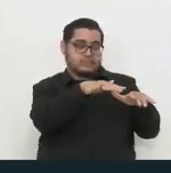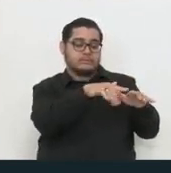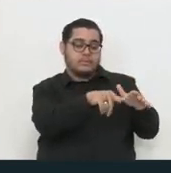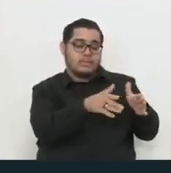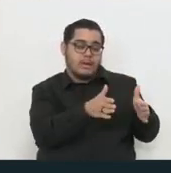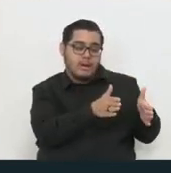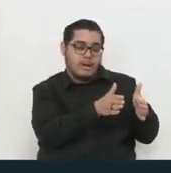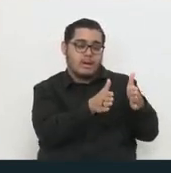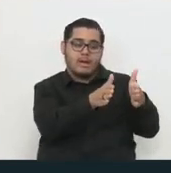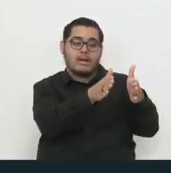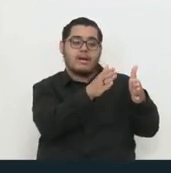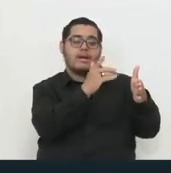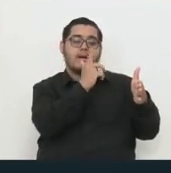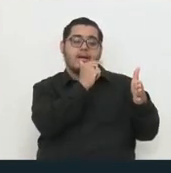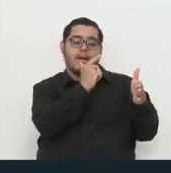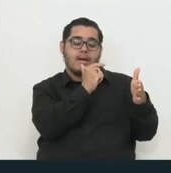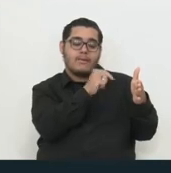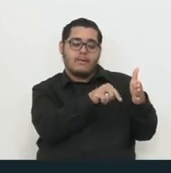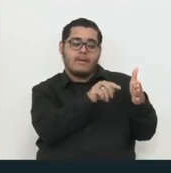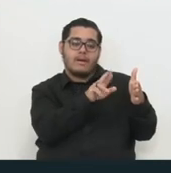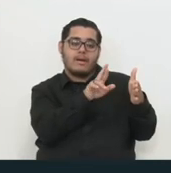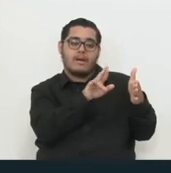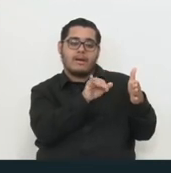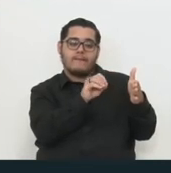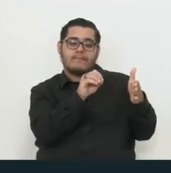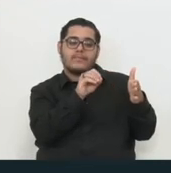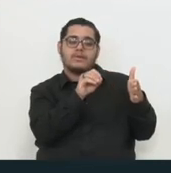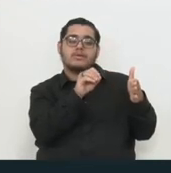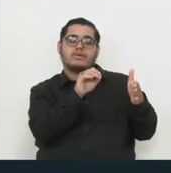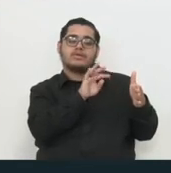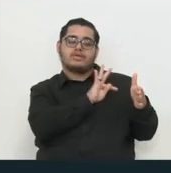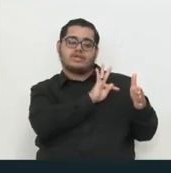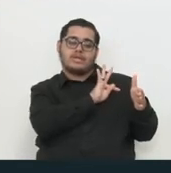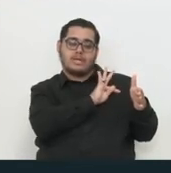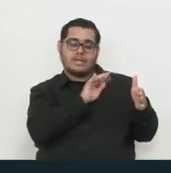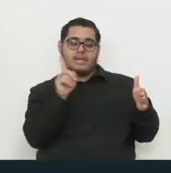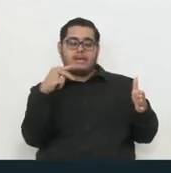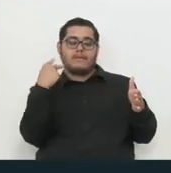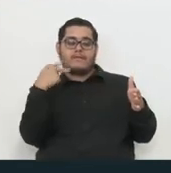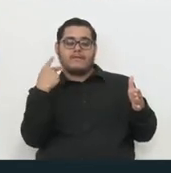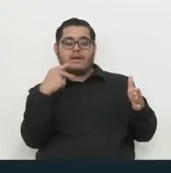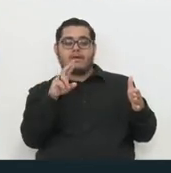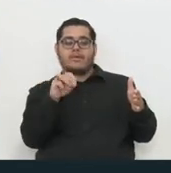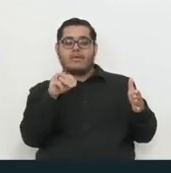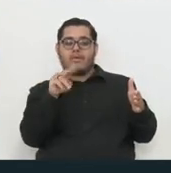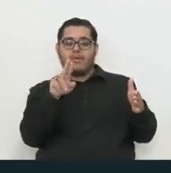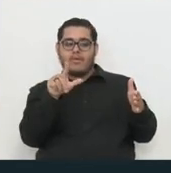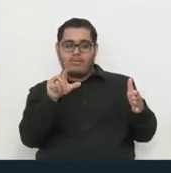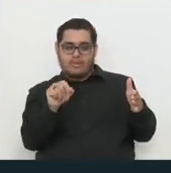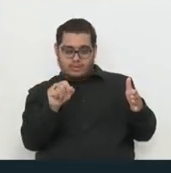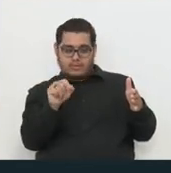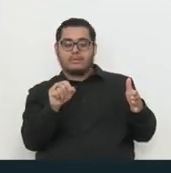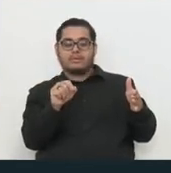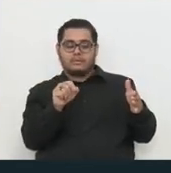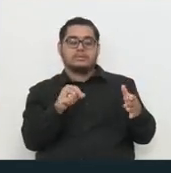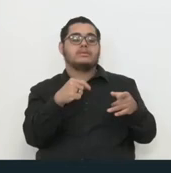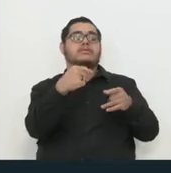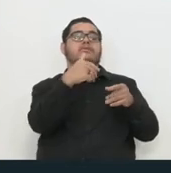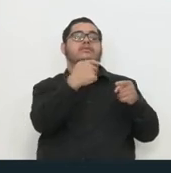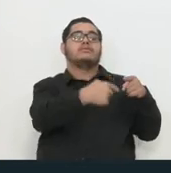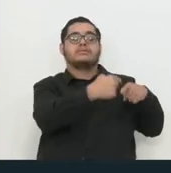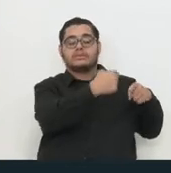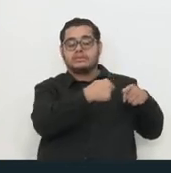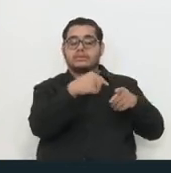Córrego Paraty Mirim na Várzea do Rio Tietê autor Vereador Professor Rômulo Ornelas em discussão encerrada discussão em votação